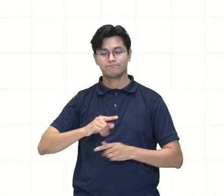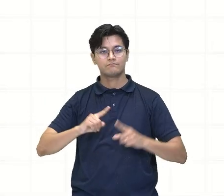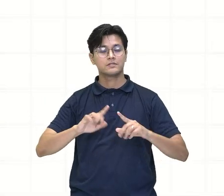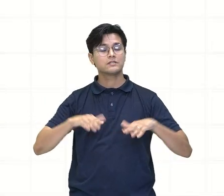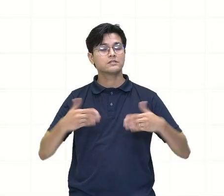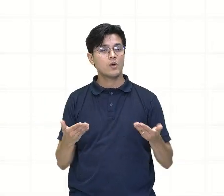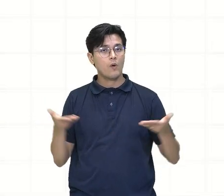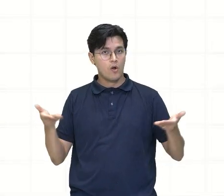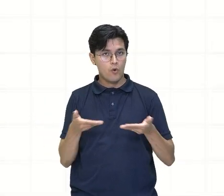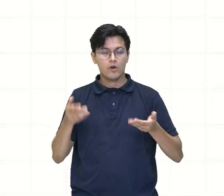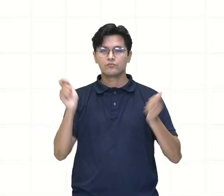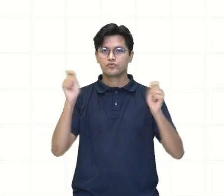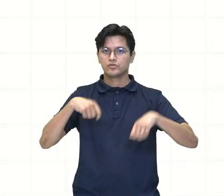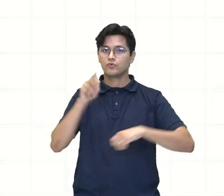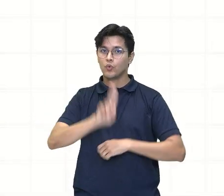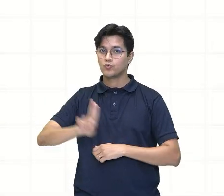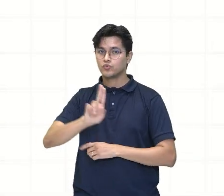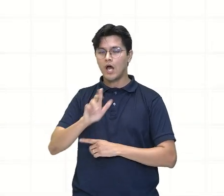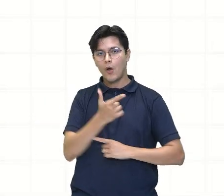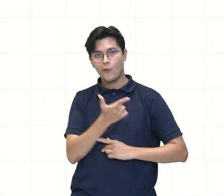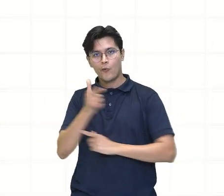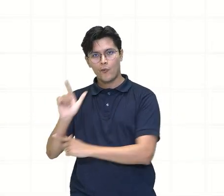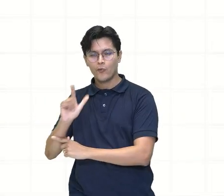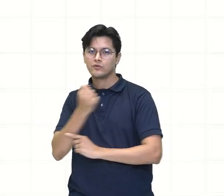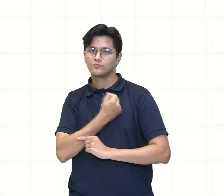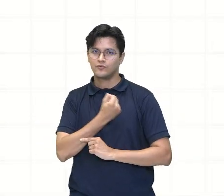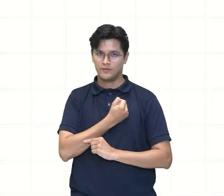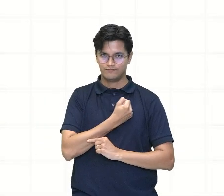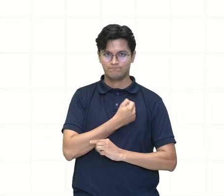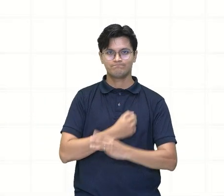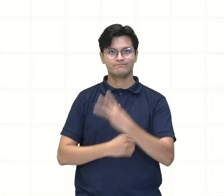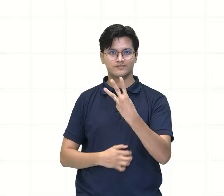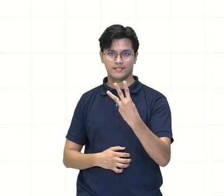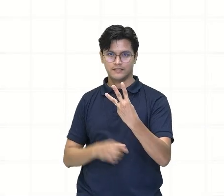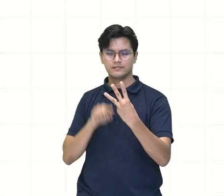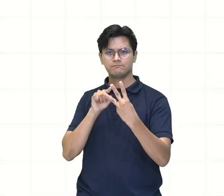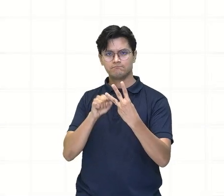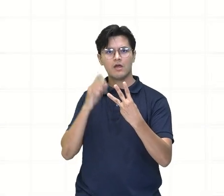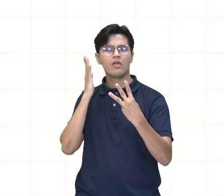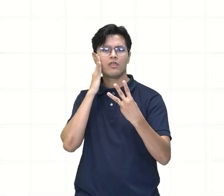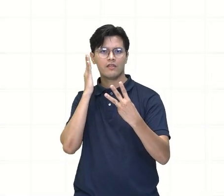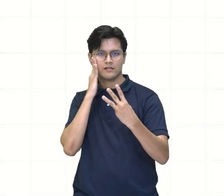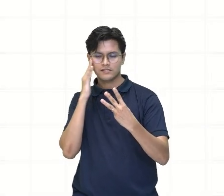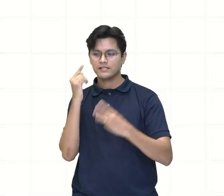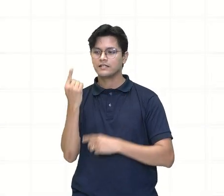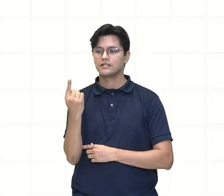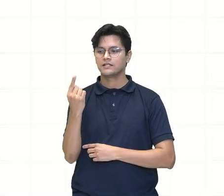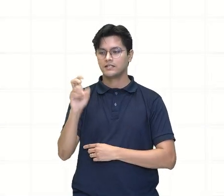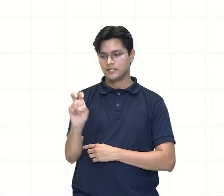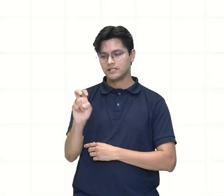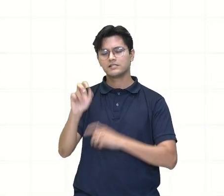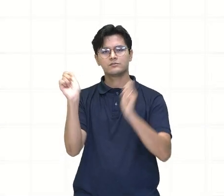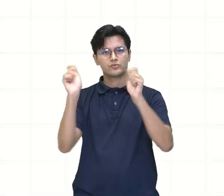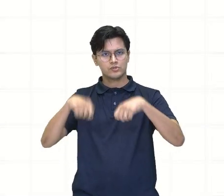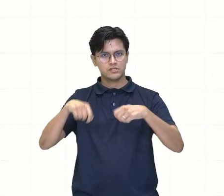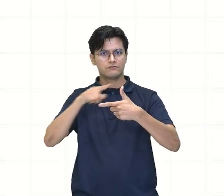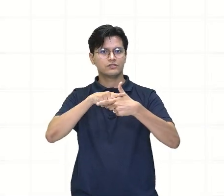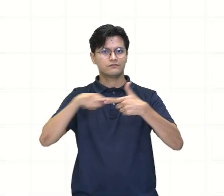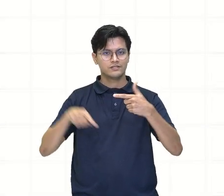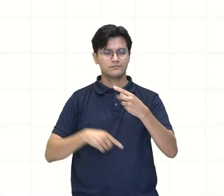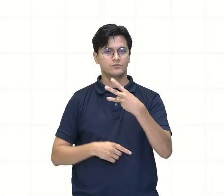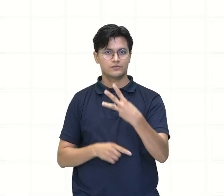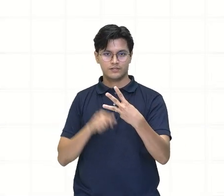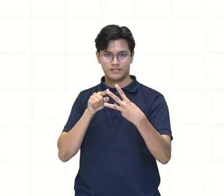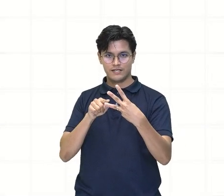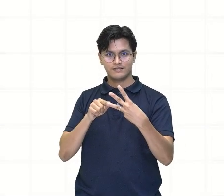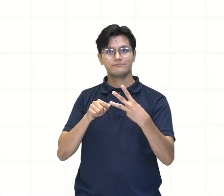E eu sei que o 15, ele é divisível por 3. Como é que eu sei? Porque eu sei que o 15 dividido por 3 é 5. Ou porque